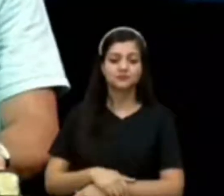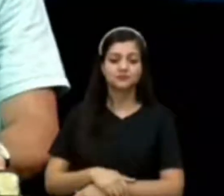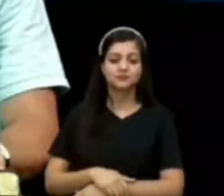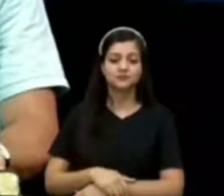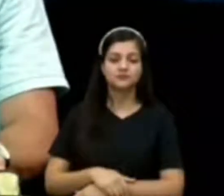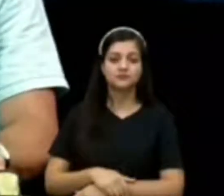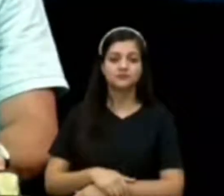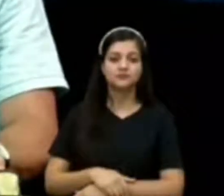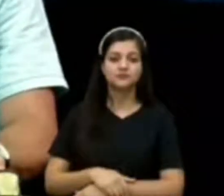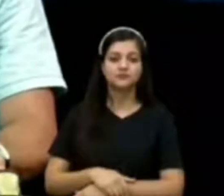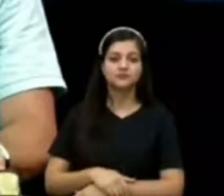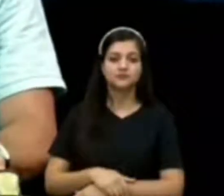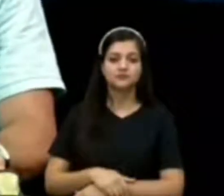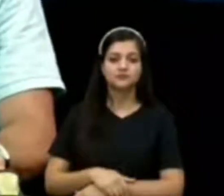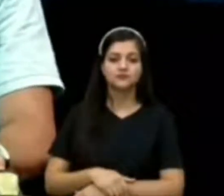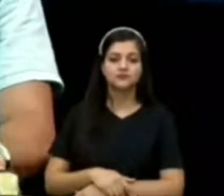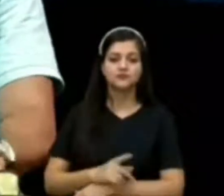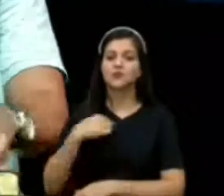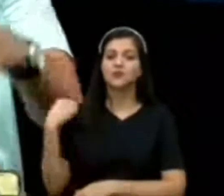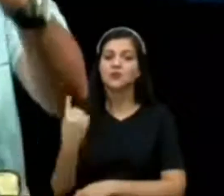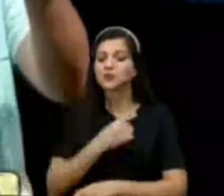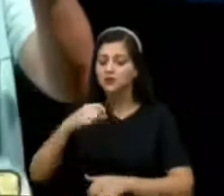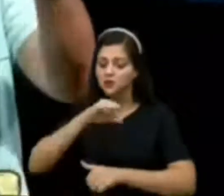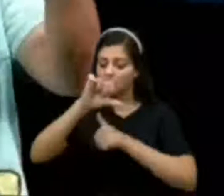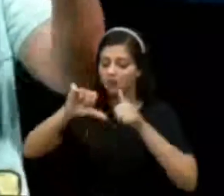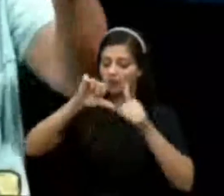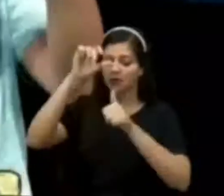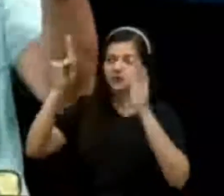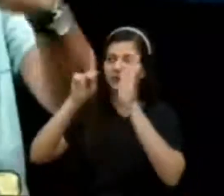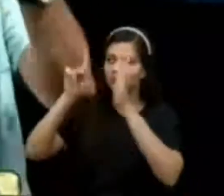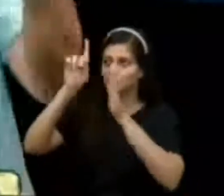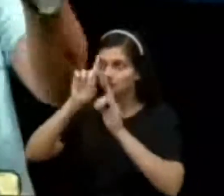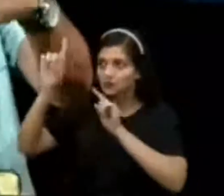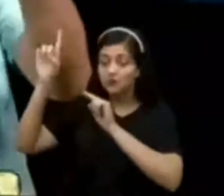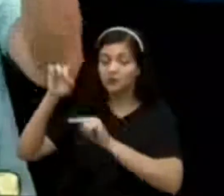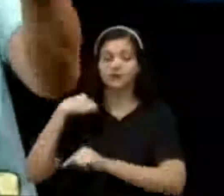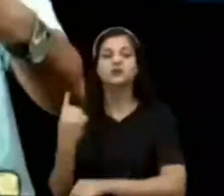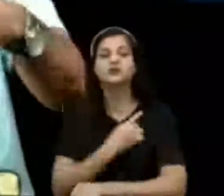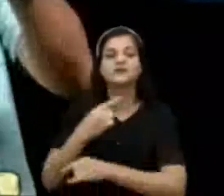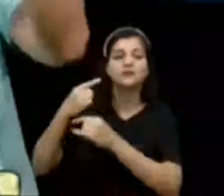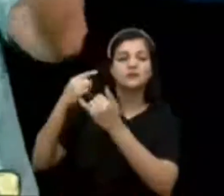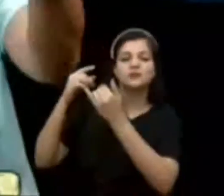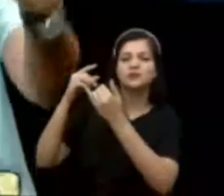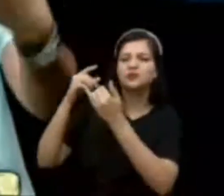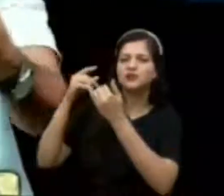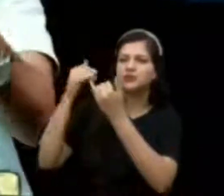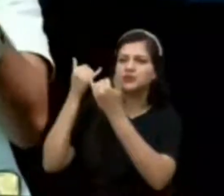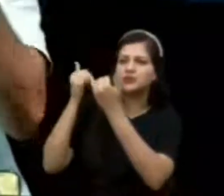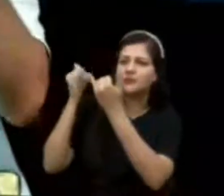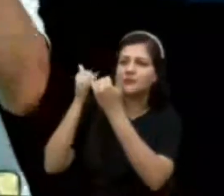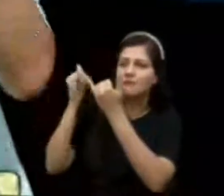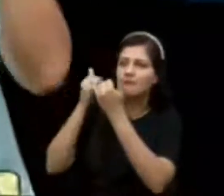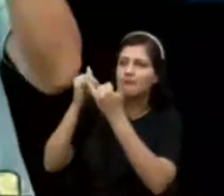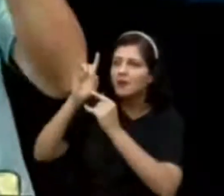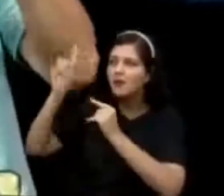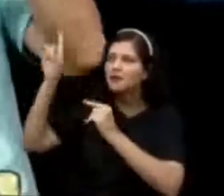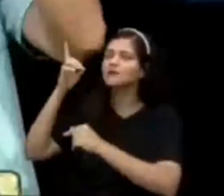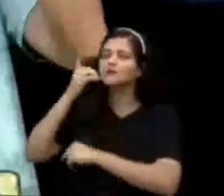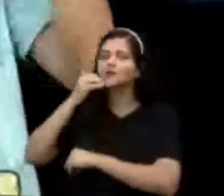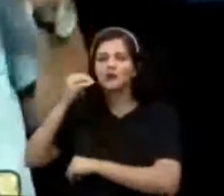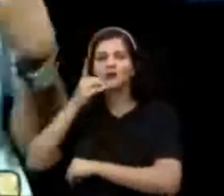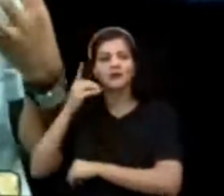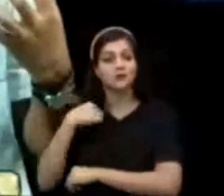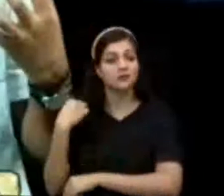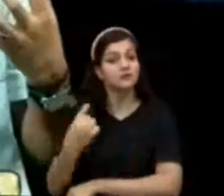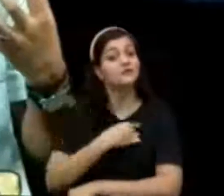E quando nós nos tornamos de Deus, nós vamos nos parecer muito mais com Ele a cada dia. Nós vamos aprender. Quando a